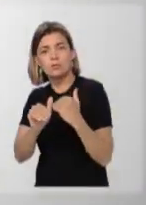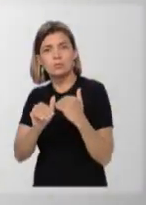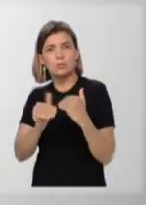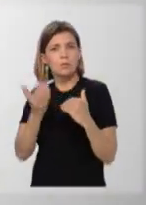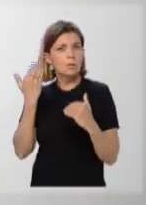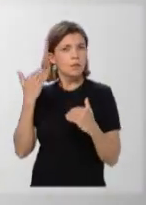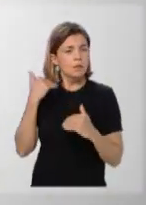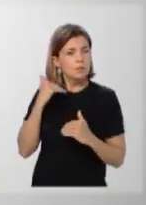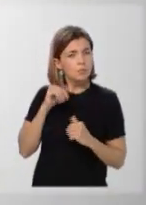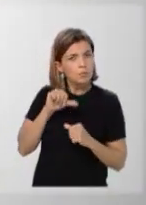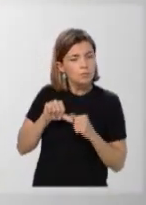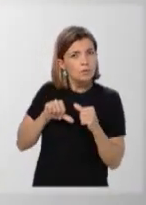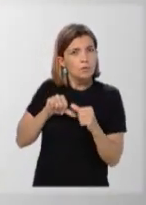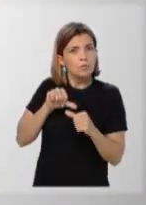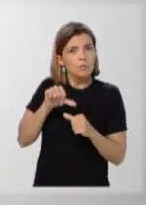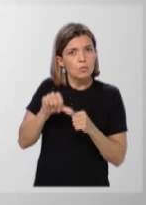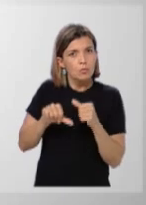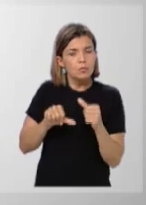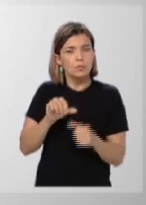evolução.